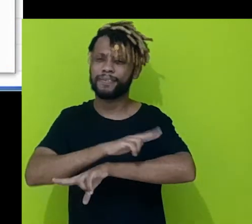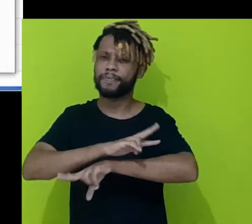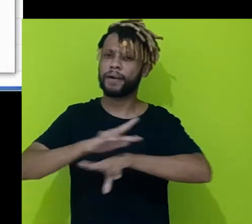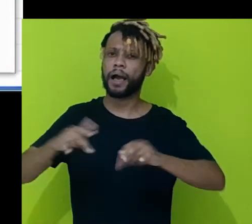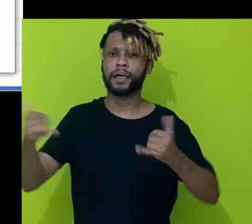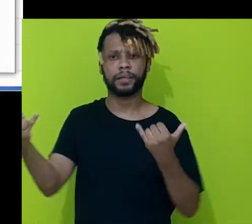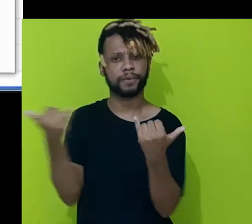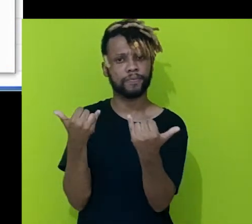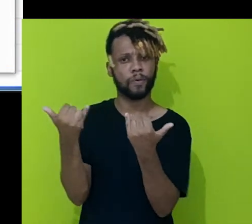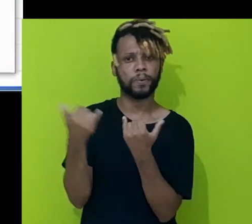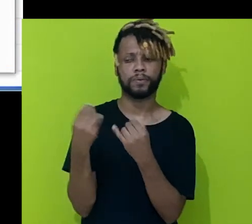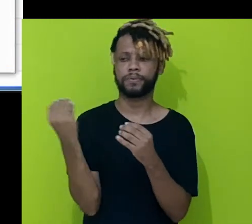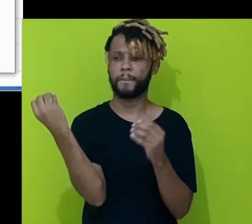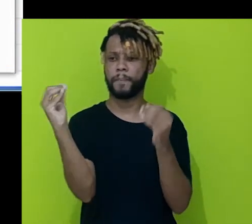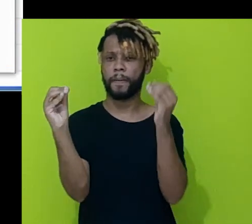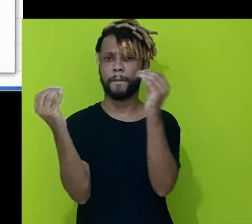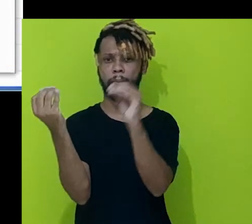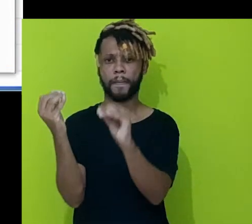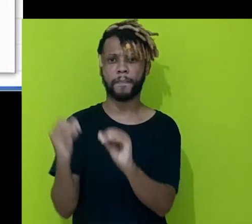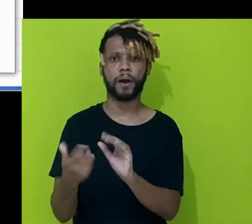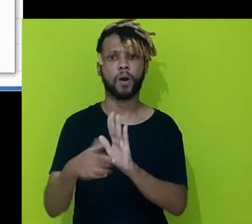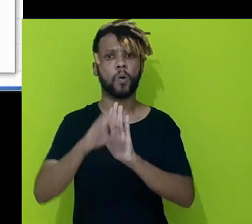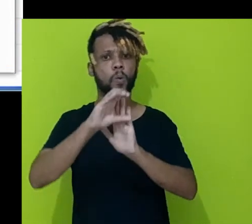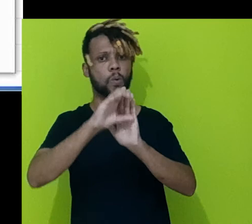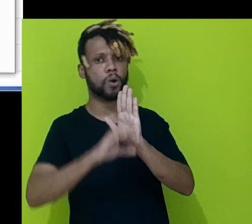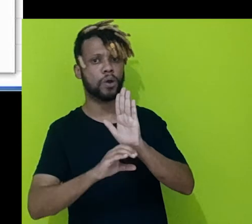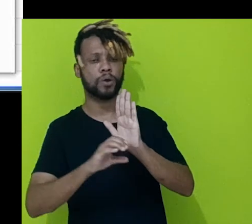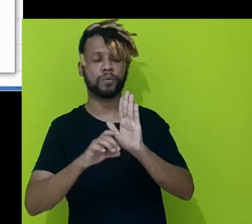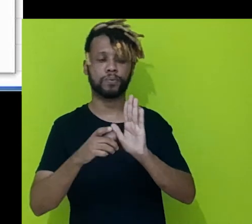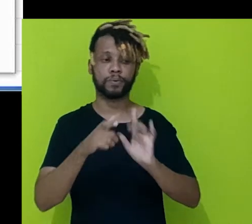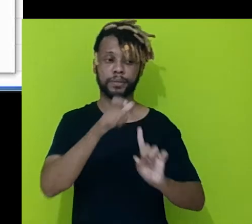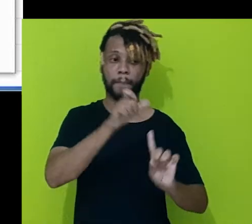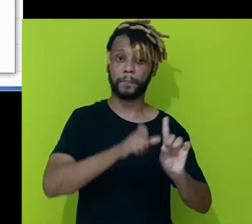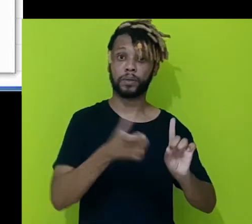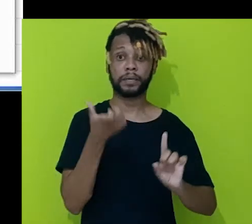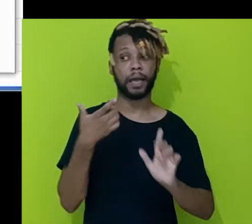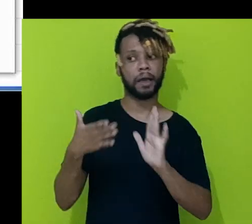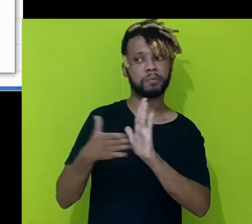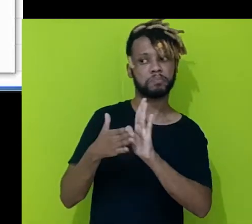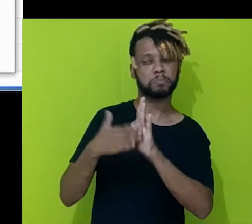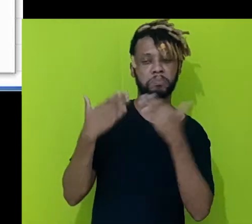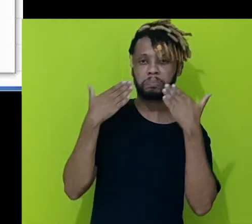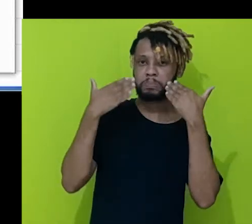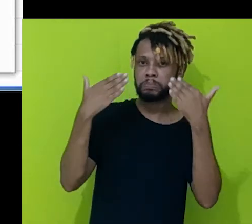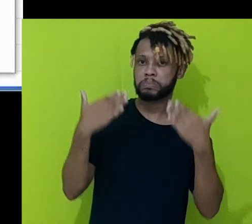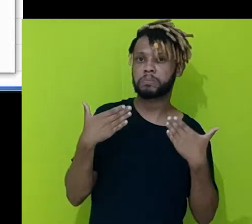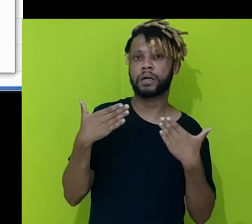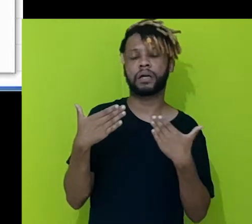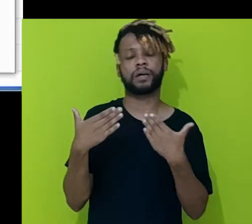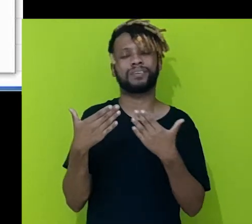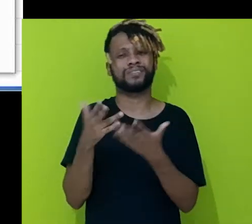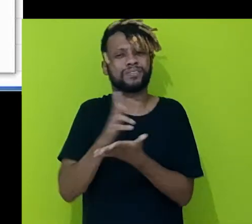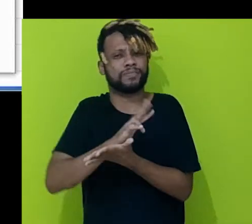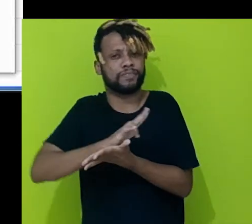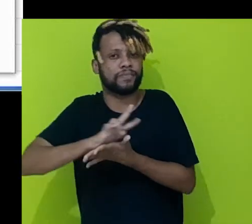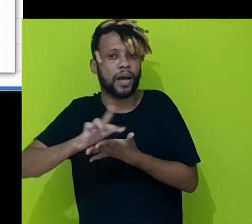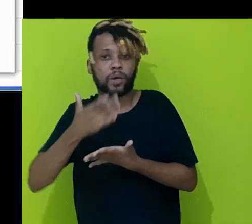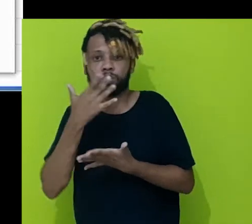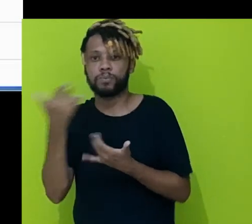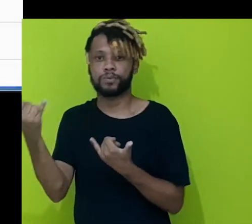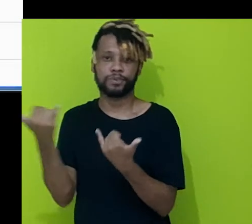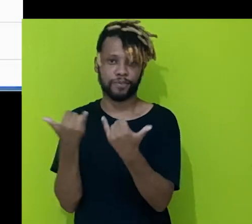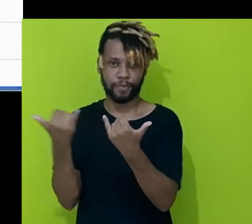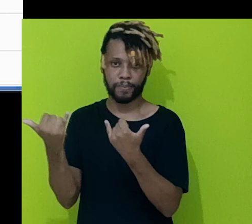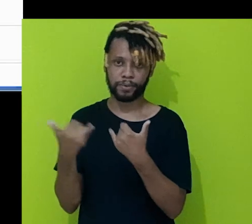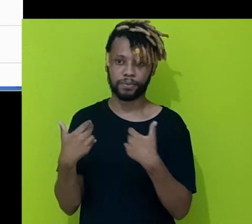de informações. É aqui que você anexa o currículo da proponente, entre outras